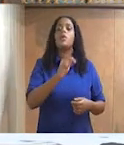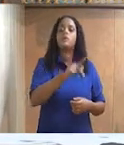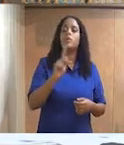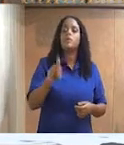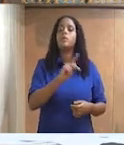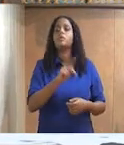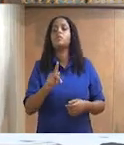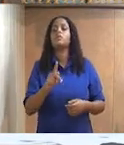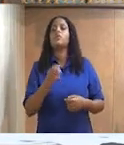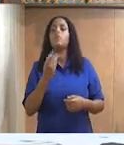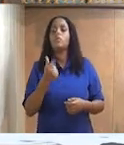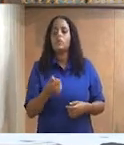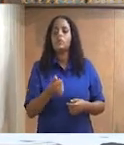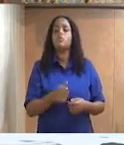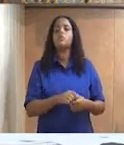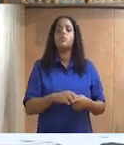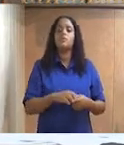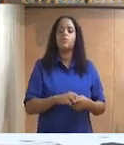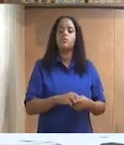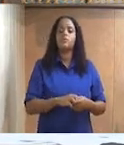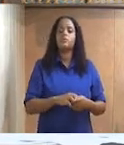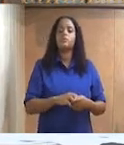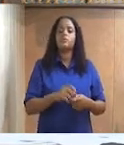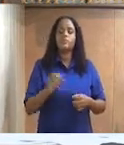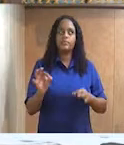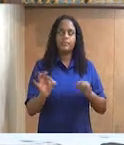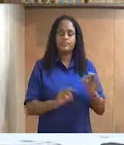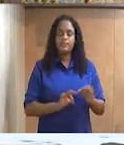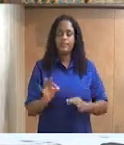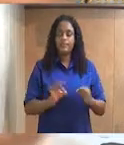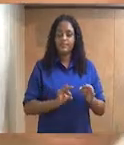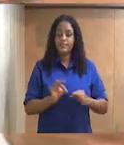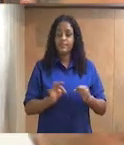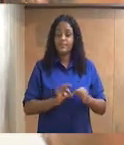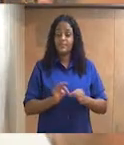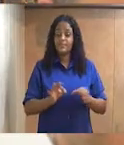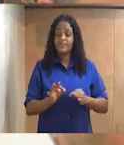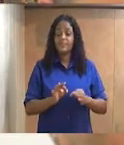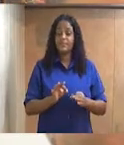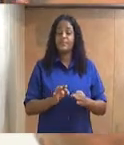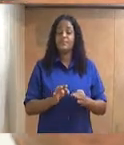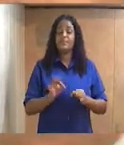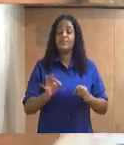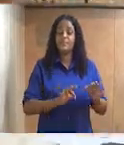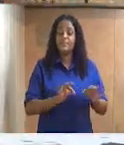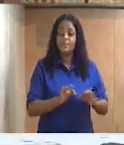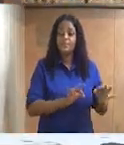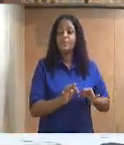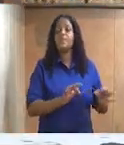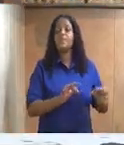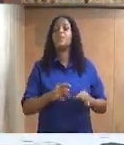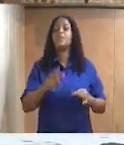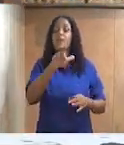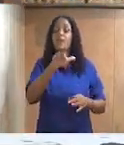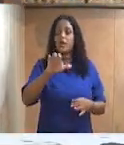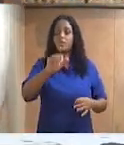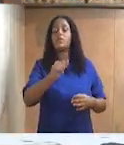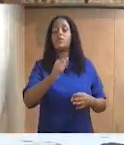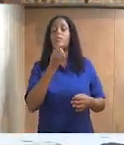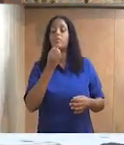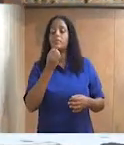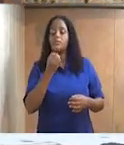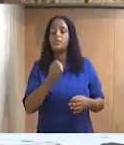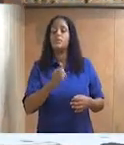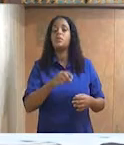Braga Floriano. Projeto de resolução do excelente vereador Moacir Anselmo dos Santos, otorgando o título de cidadania do Caxiense ao ilustríssimo